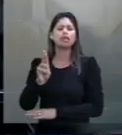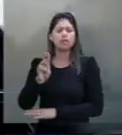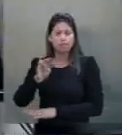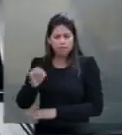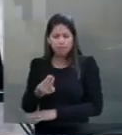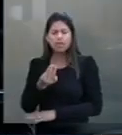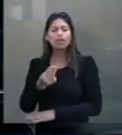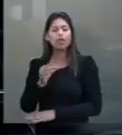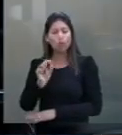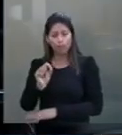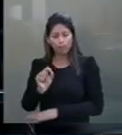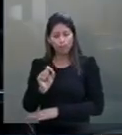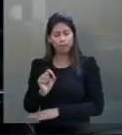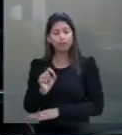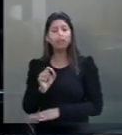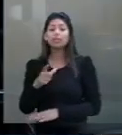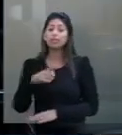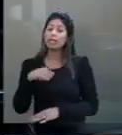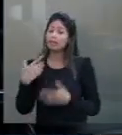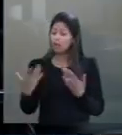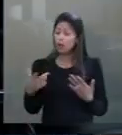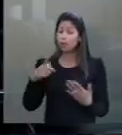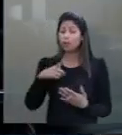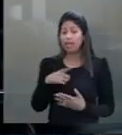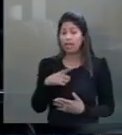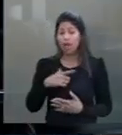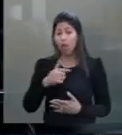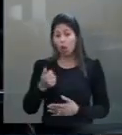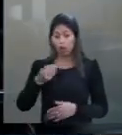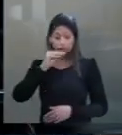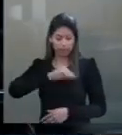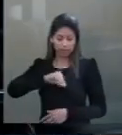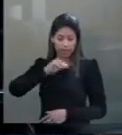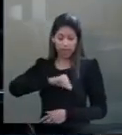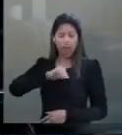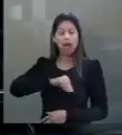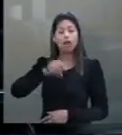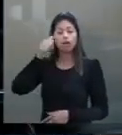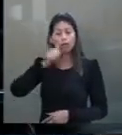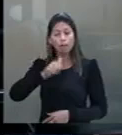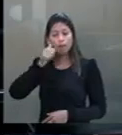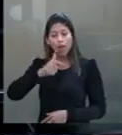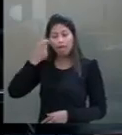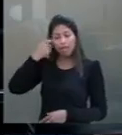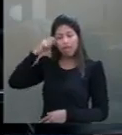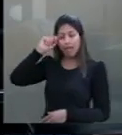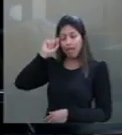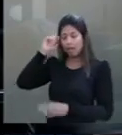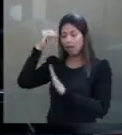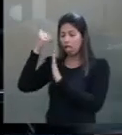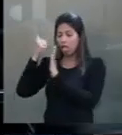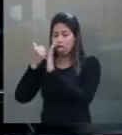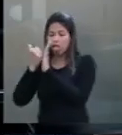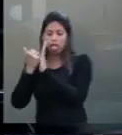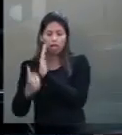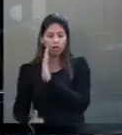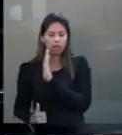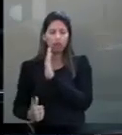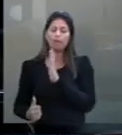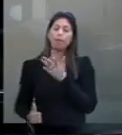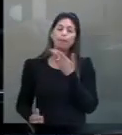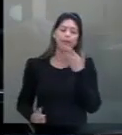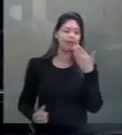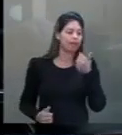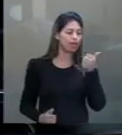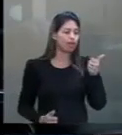mulher negra, em média, menos da metade do salário dos homens brancos. Os melhores salários pagos no Brasil